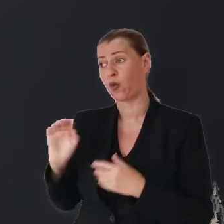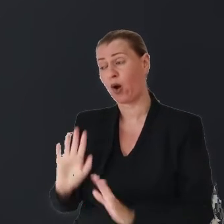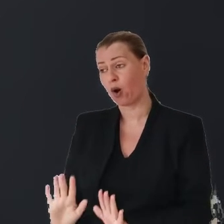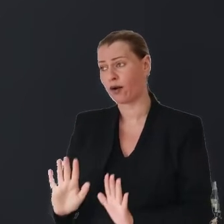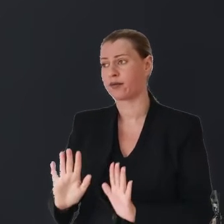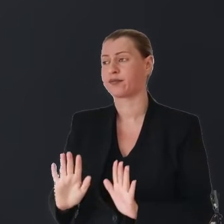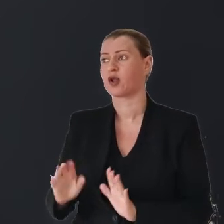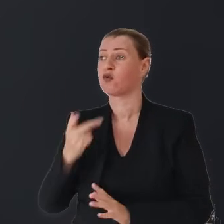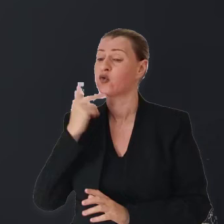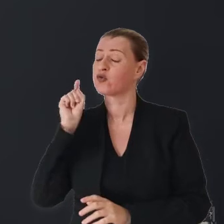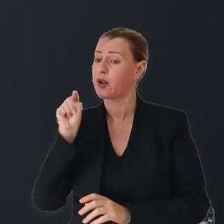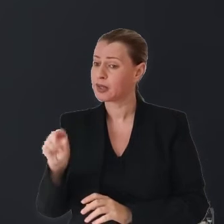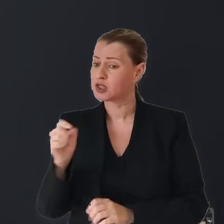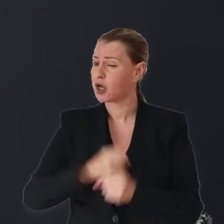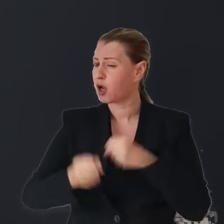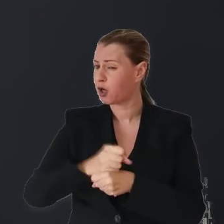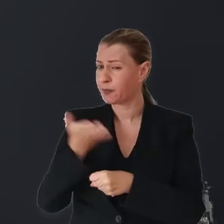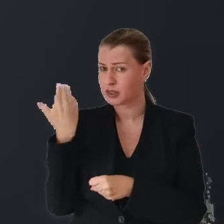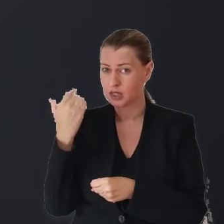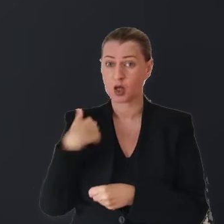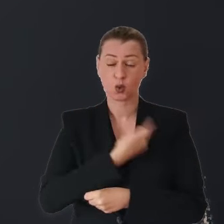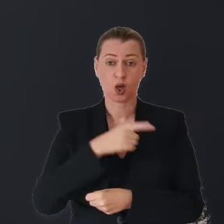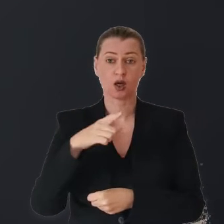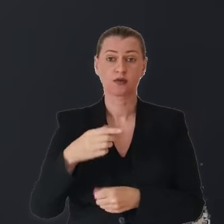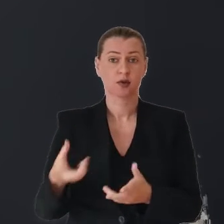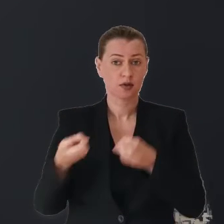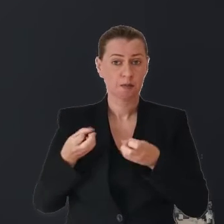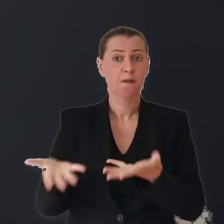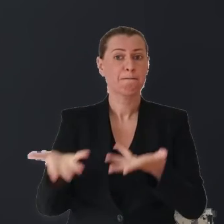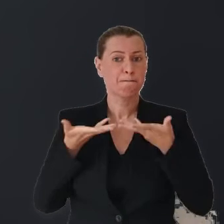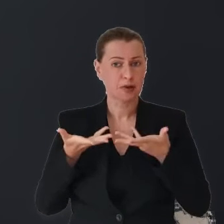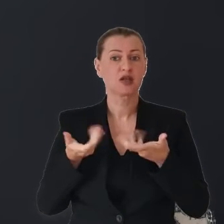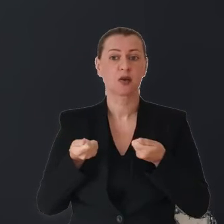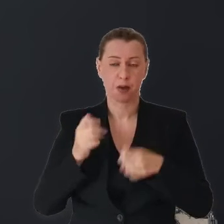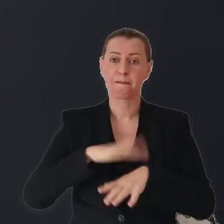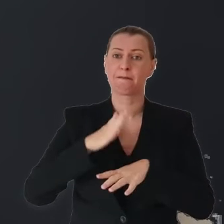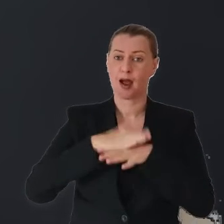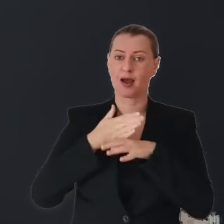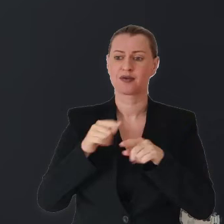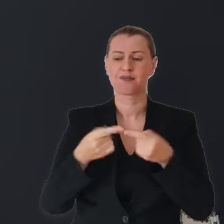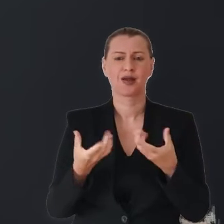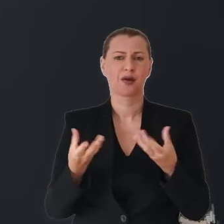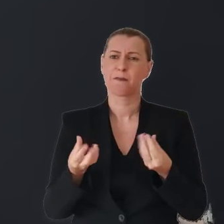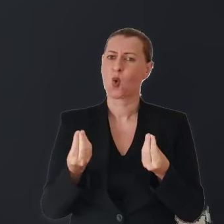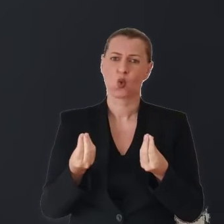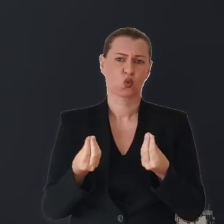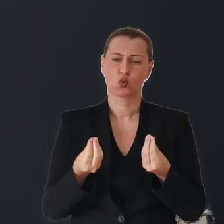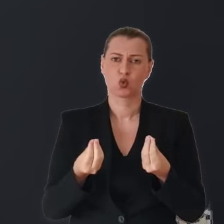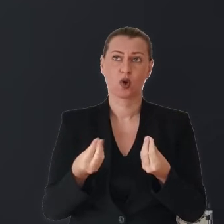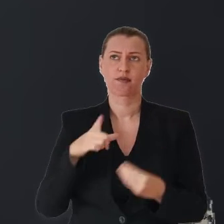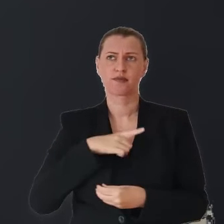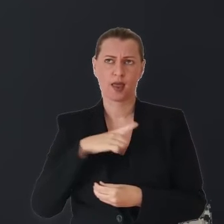Olha, vou te dizer que o ano passado a gente recebeu mais, tá? Mas não é um grande, assim, volume.